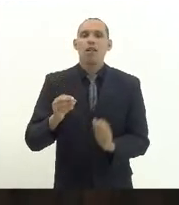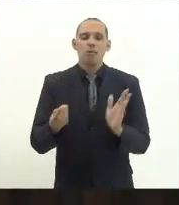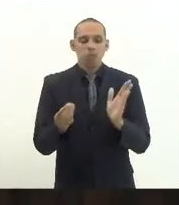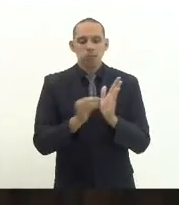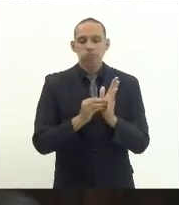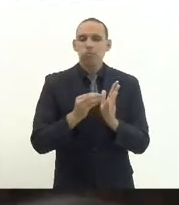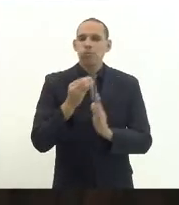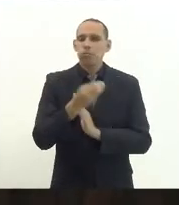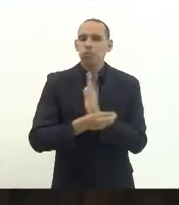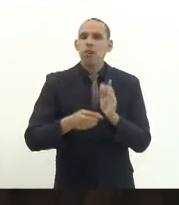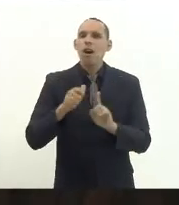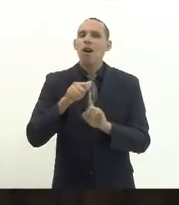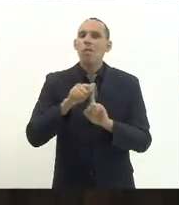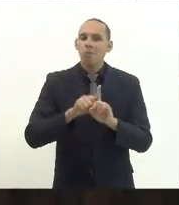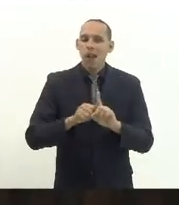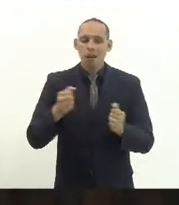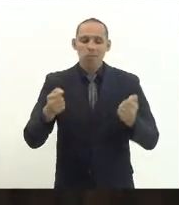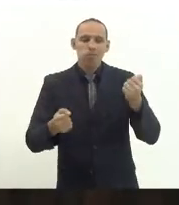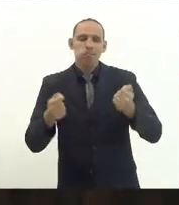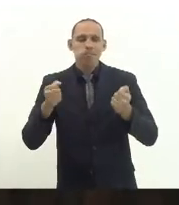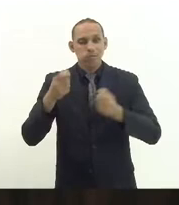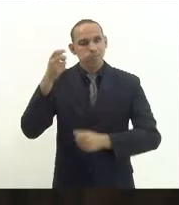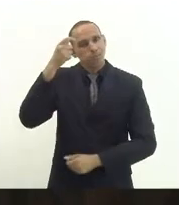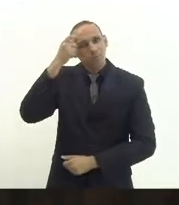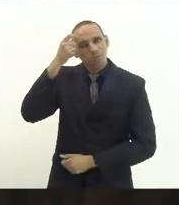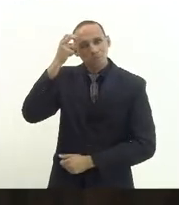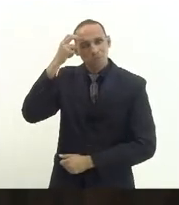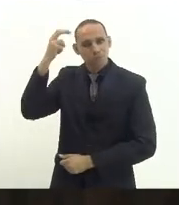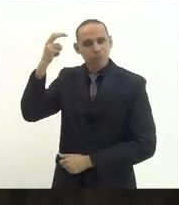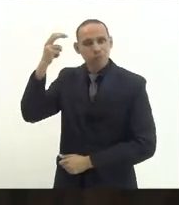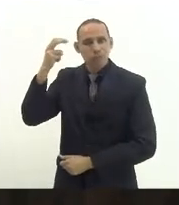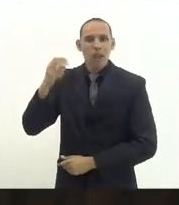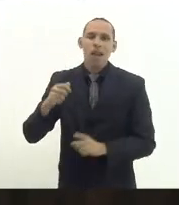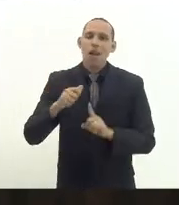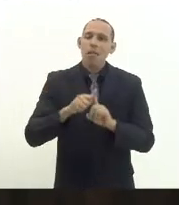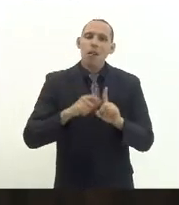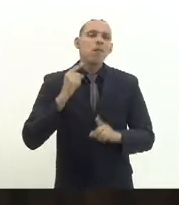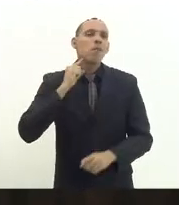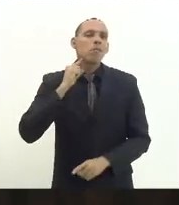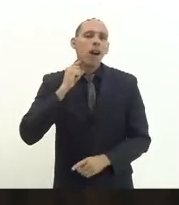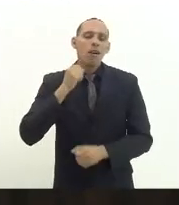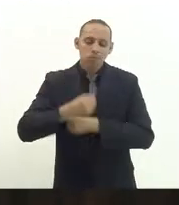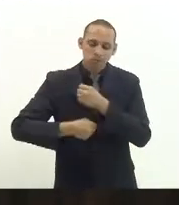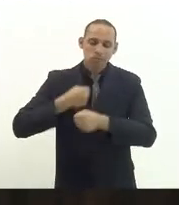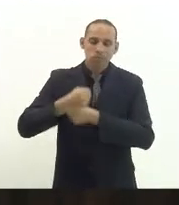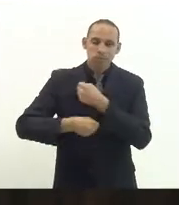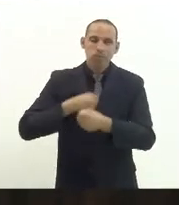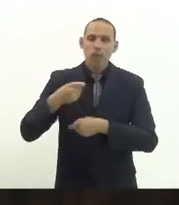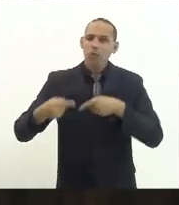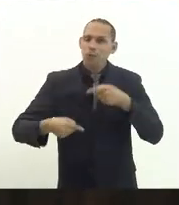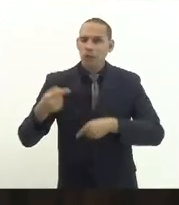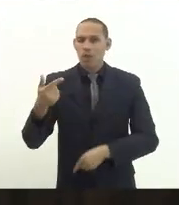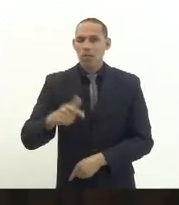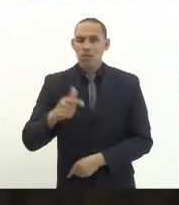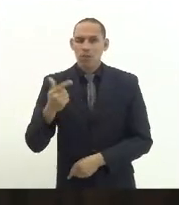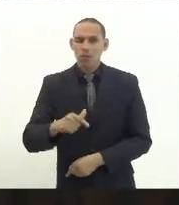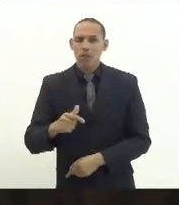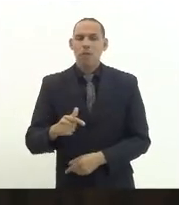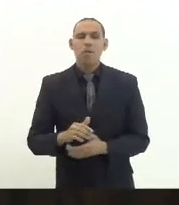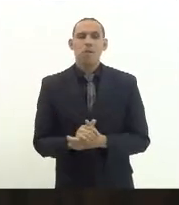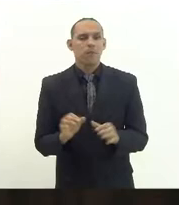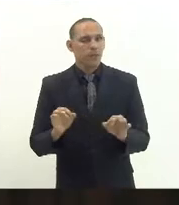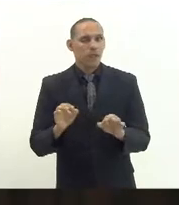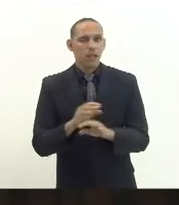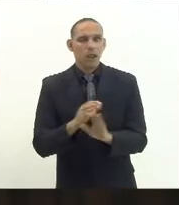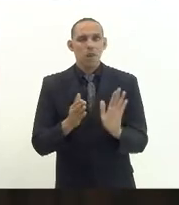do Rio de Janeiro mês da direção consciente a ser realizada anualmente a cada mês de maio em discussão não havendo Quem Queira discutir se é a